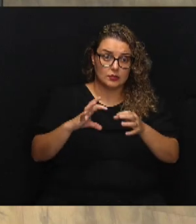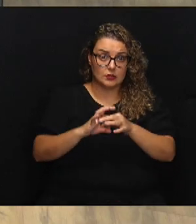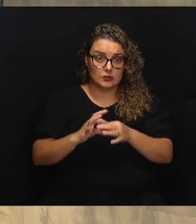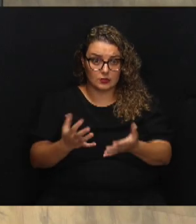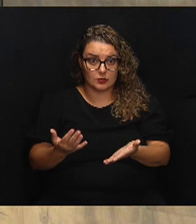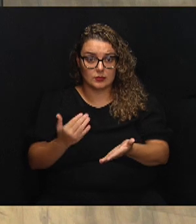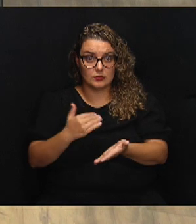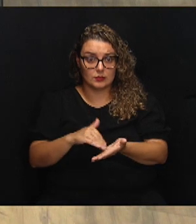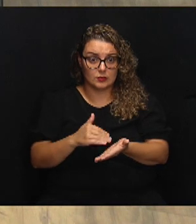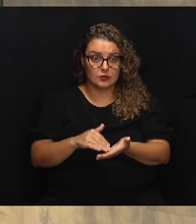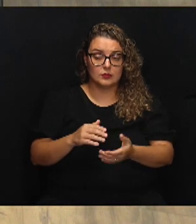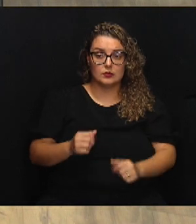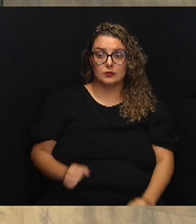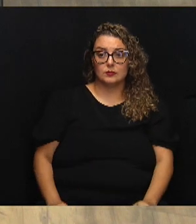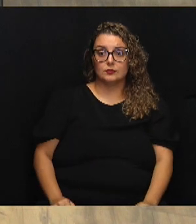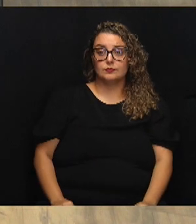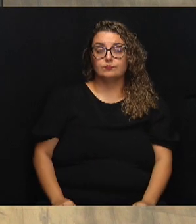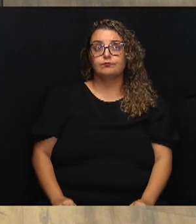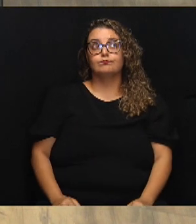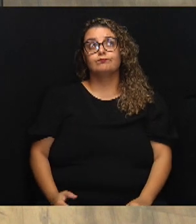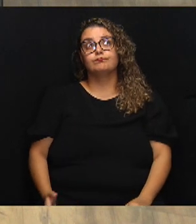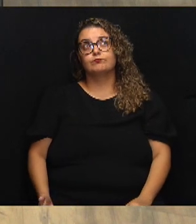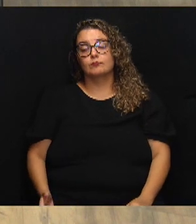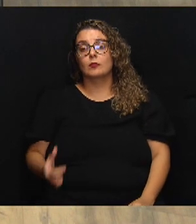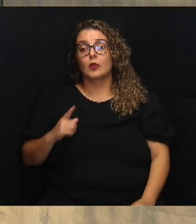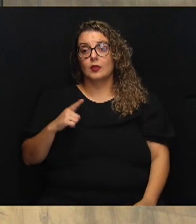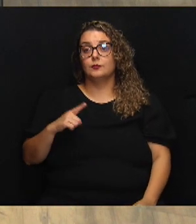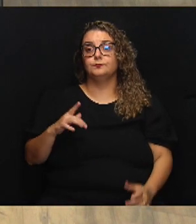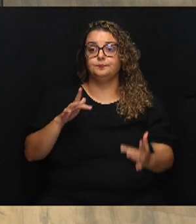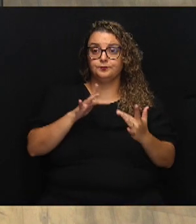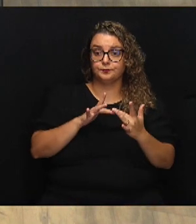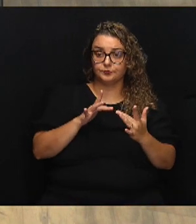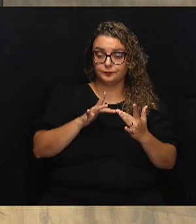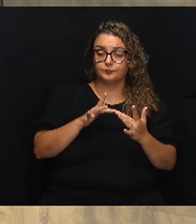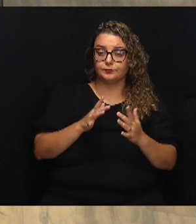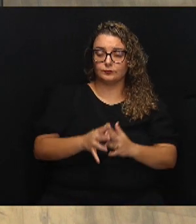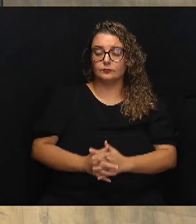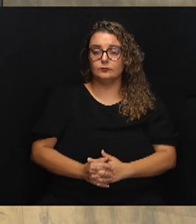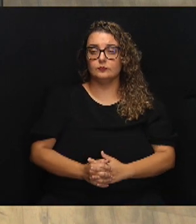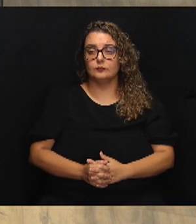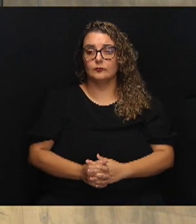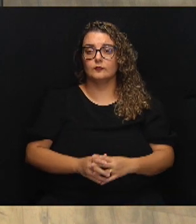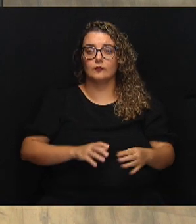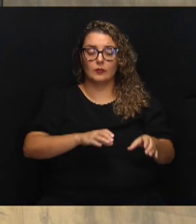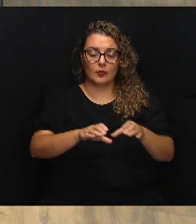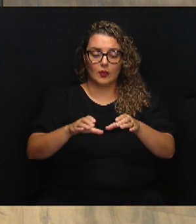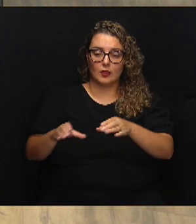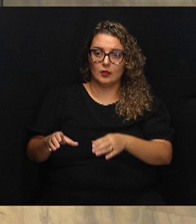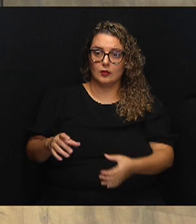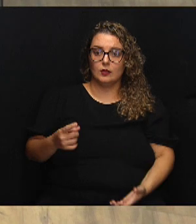do município. Eu tive contato com a coordenadora uma vez, porque quando a gente